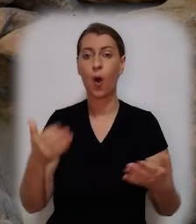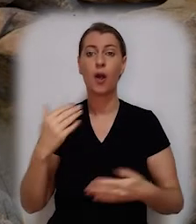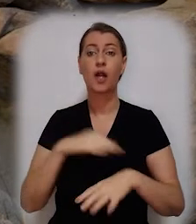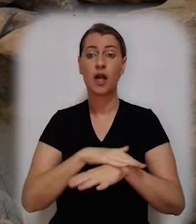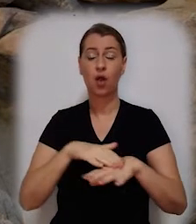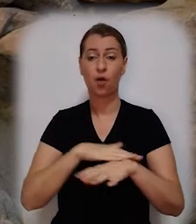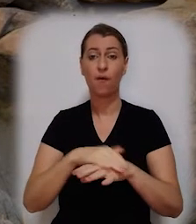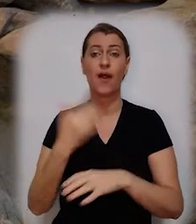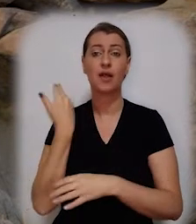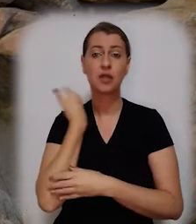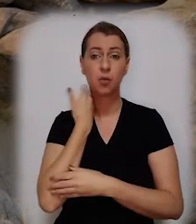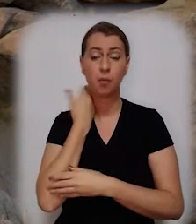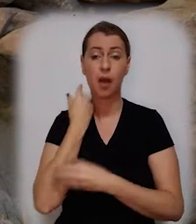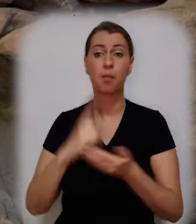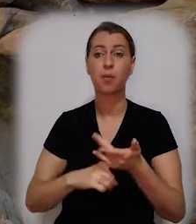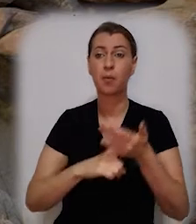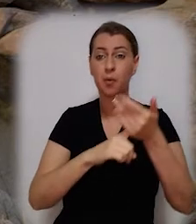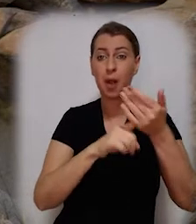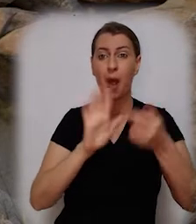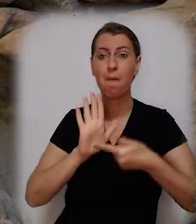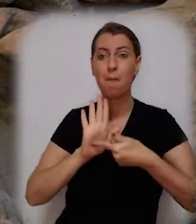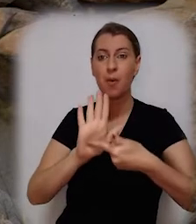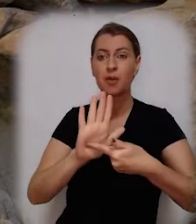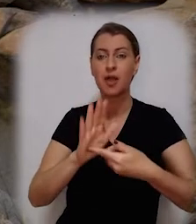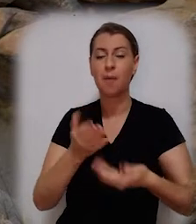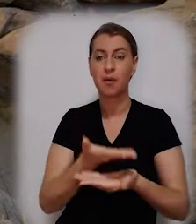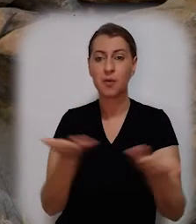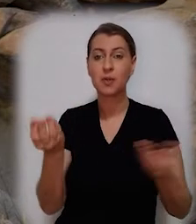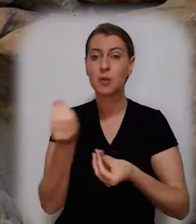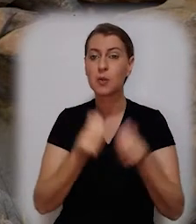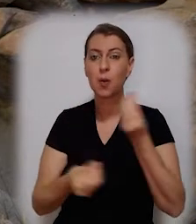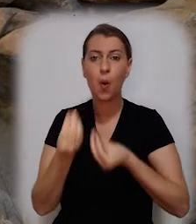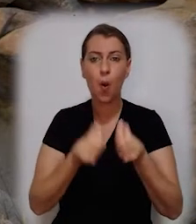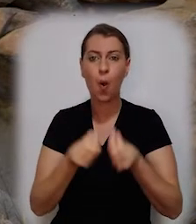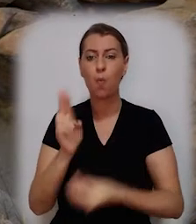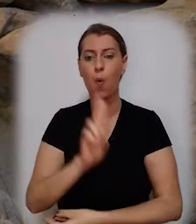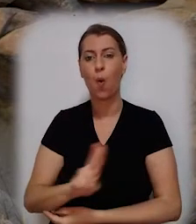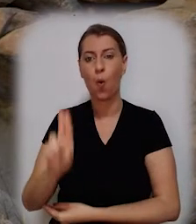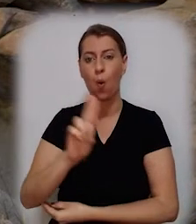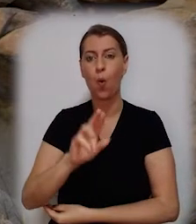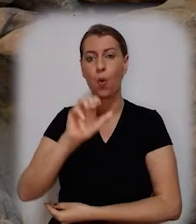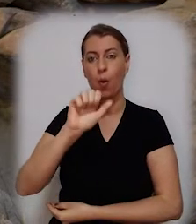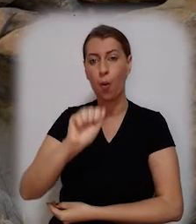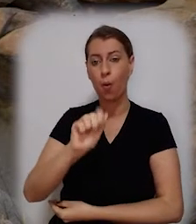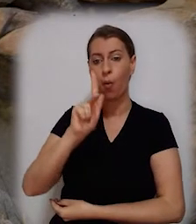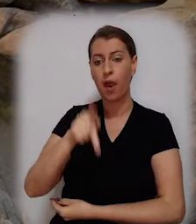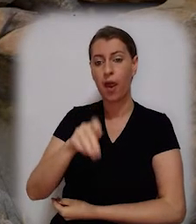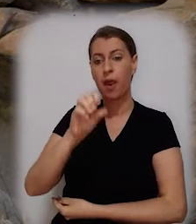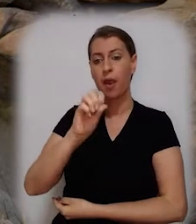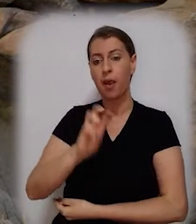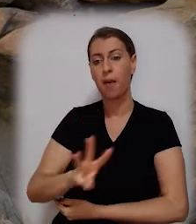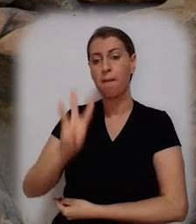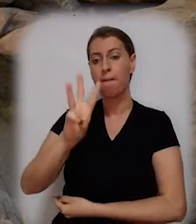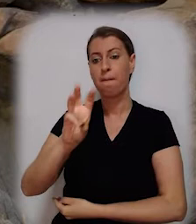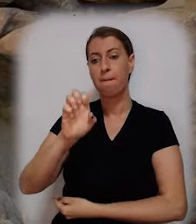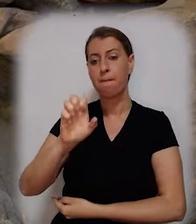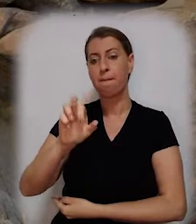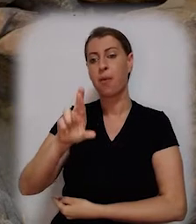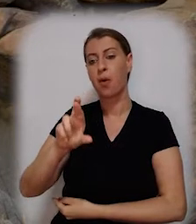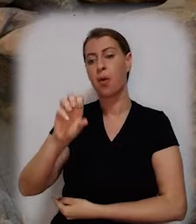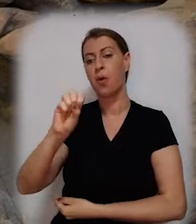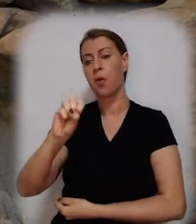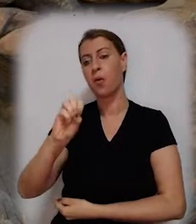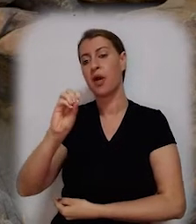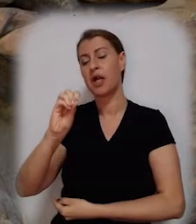a dividir com vocês o uso do APowerSoft. O APowerSoft, ele é um